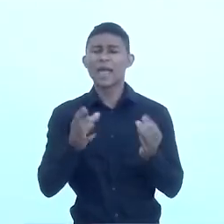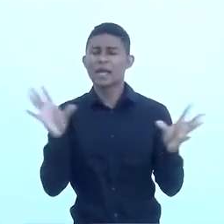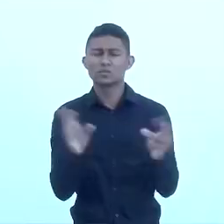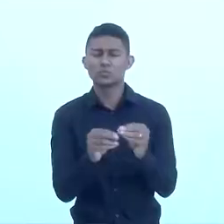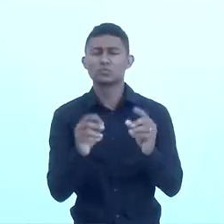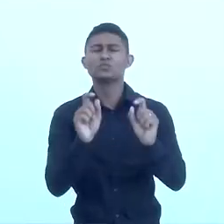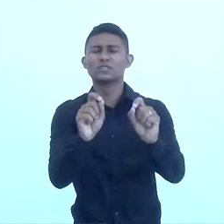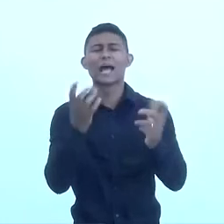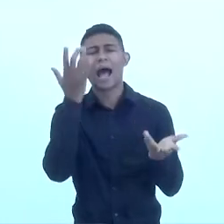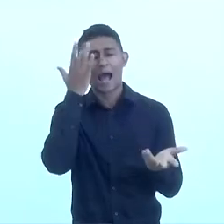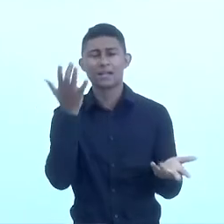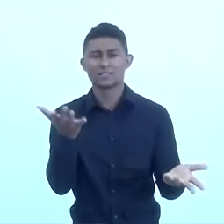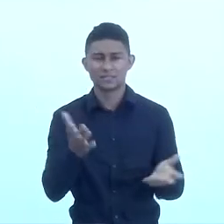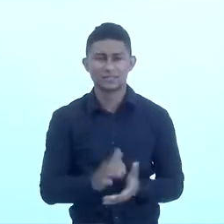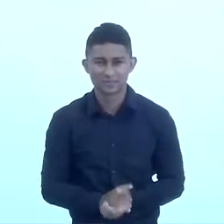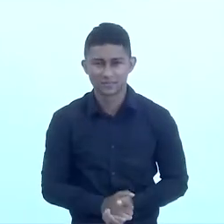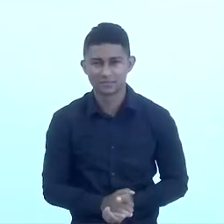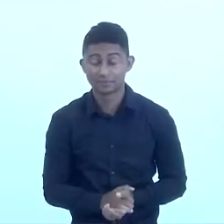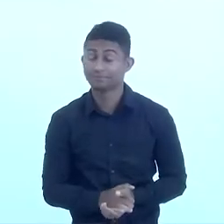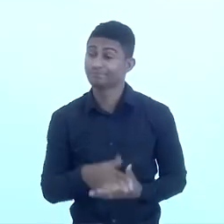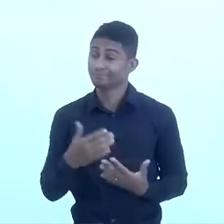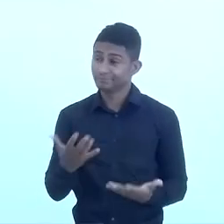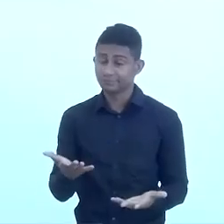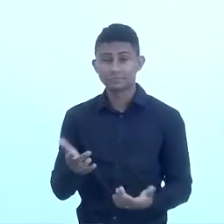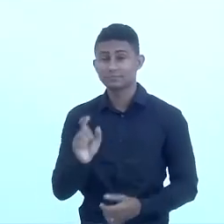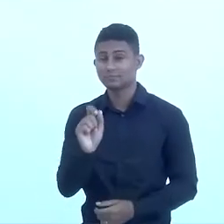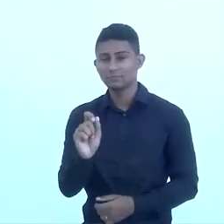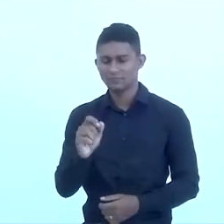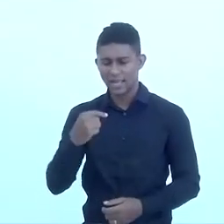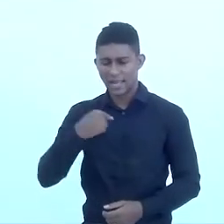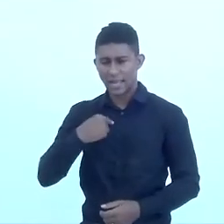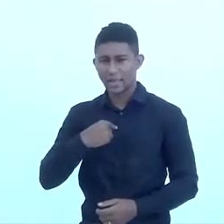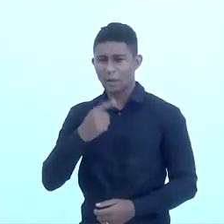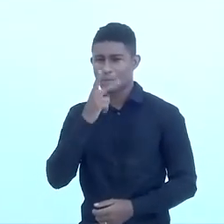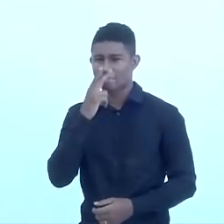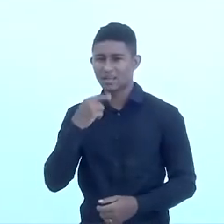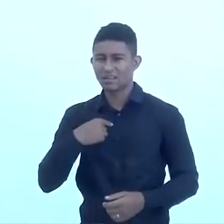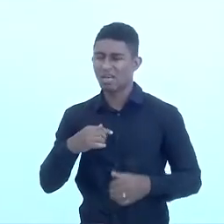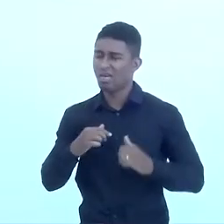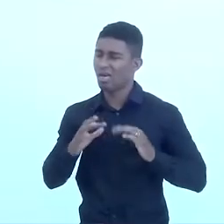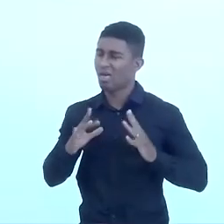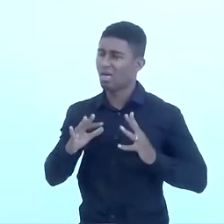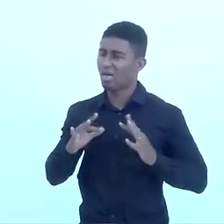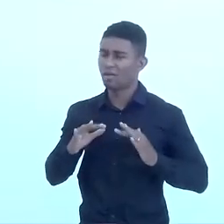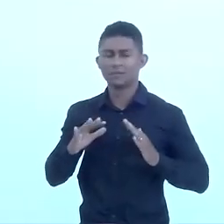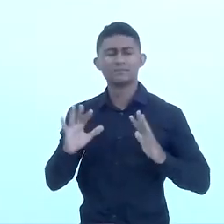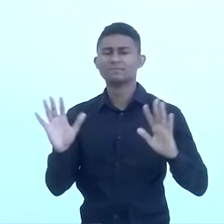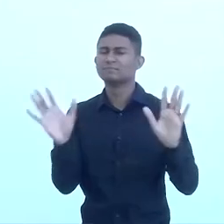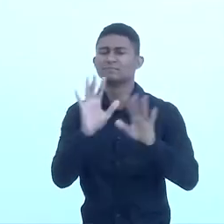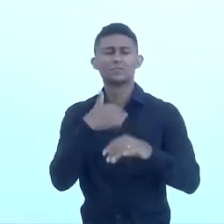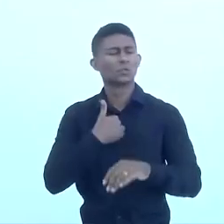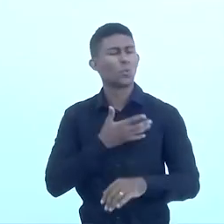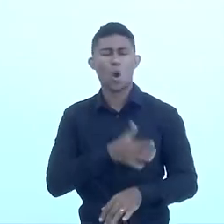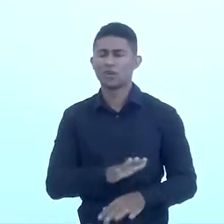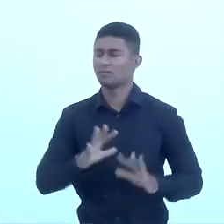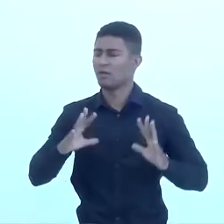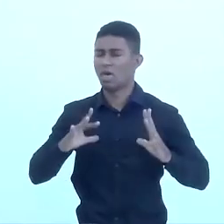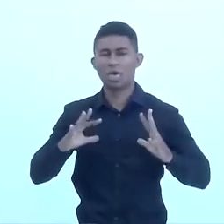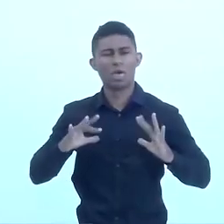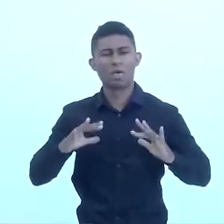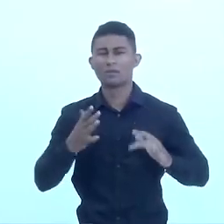vida? É assim, eu acho que é isso, de não me poupar. O meu lema é não me